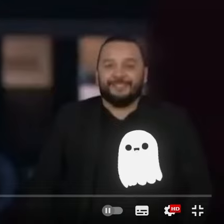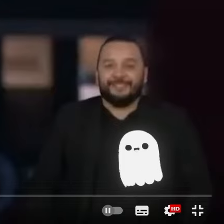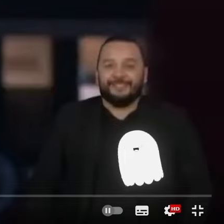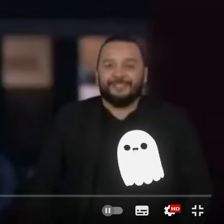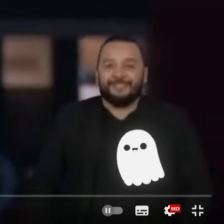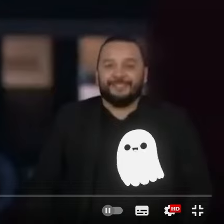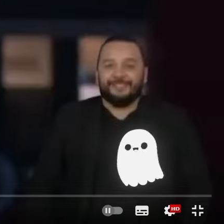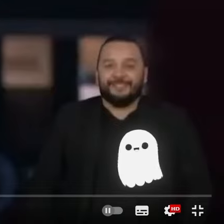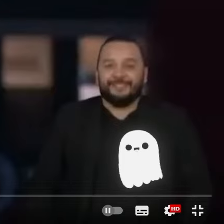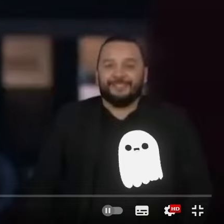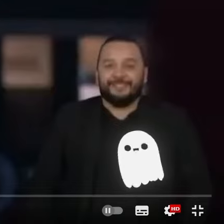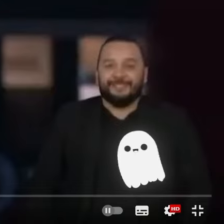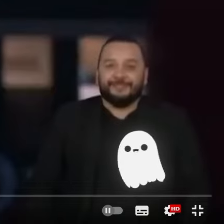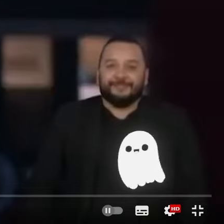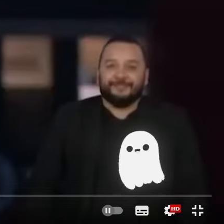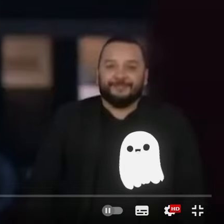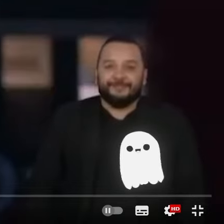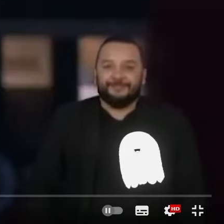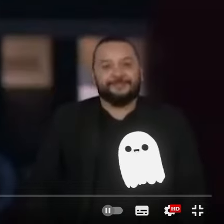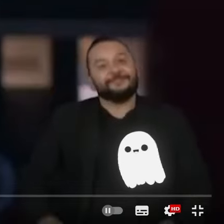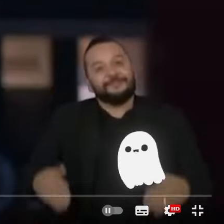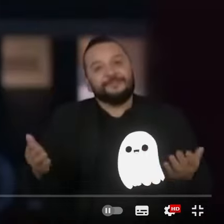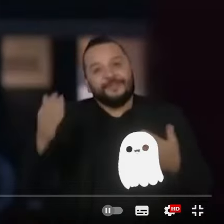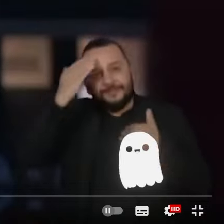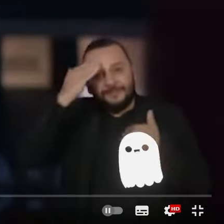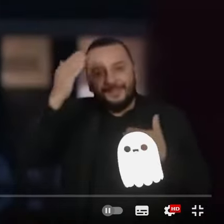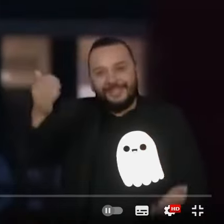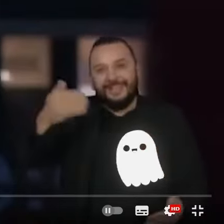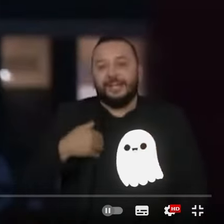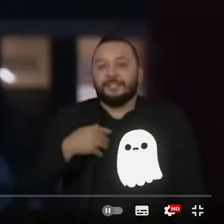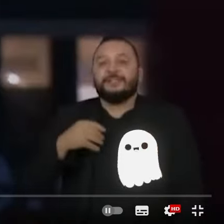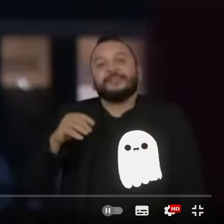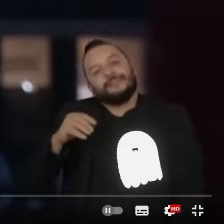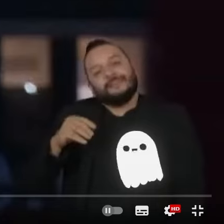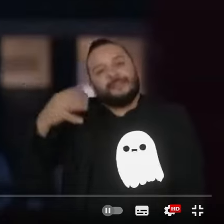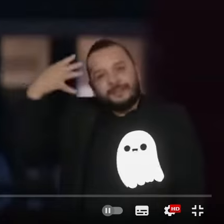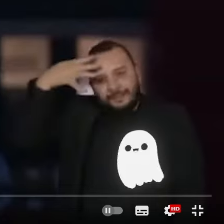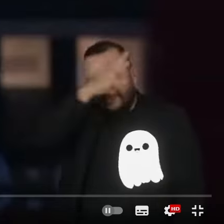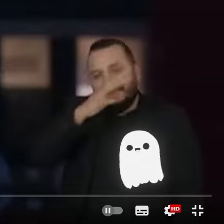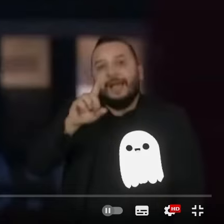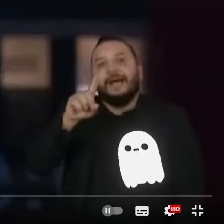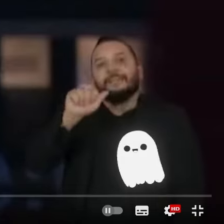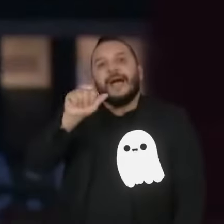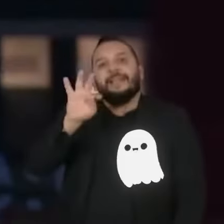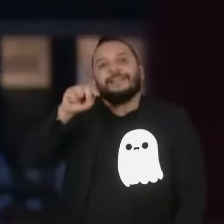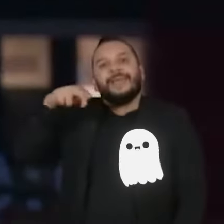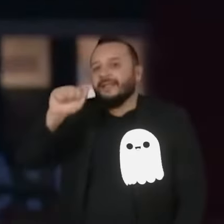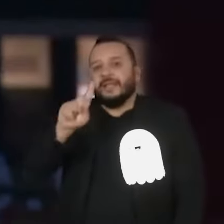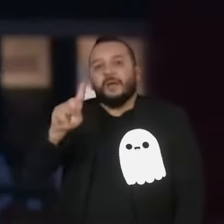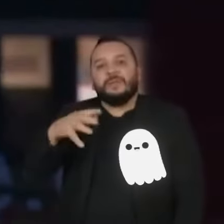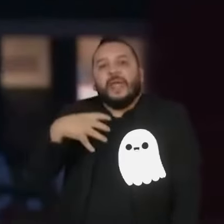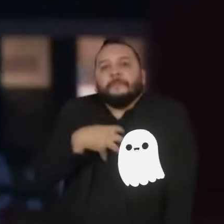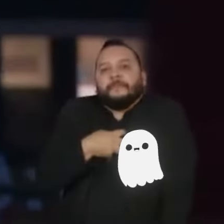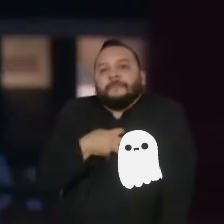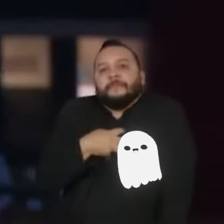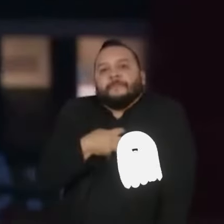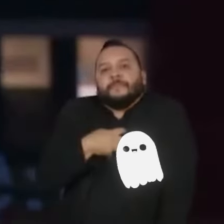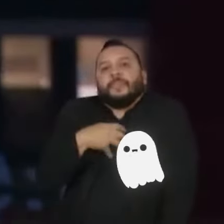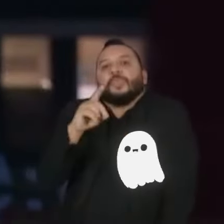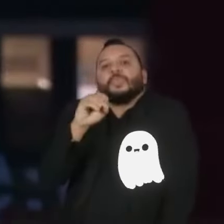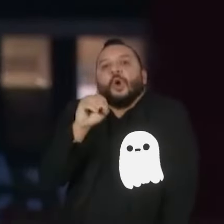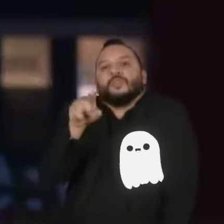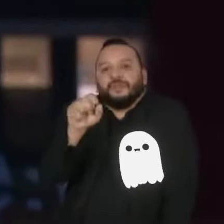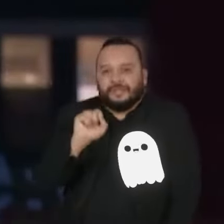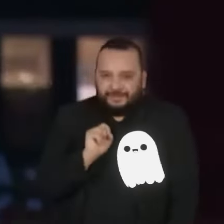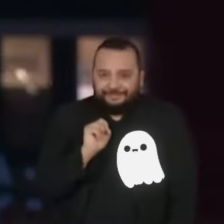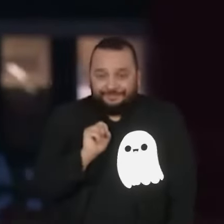Nossa, que tirada! Obrigado, dá pena. Os playboys da cidade de São Paulo não sabem o que eu